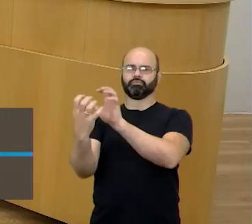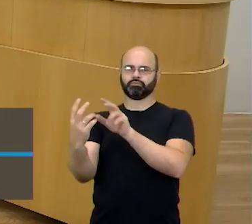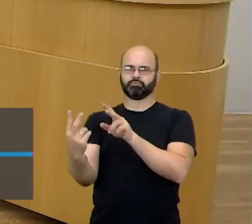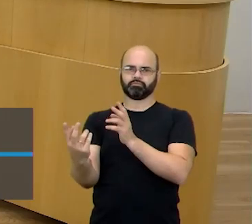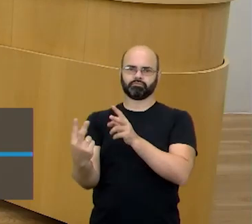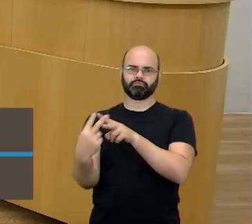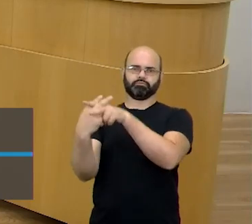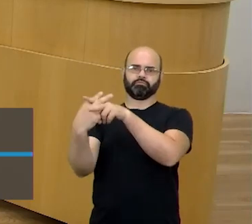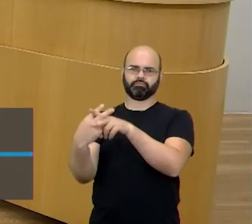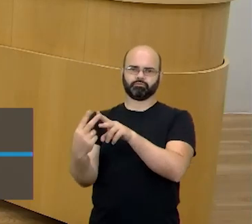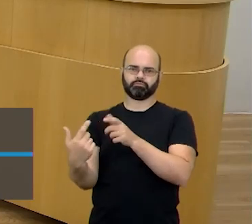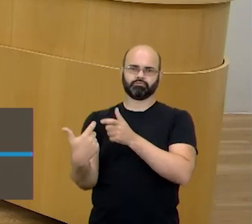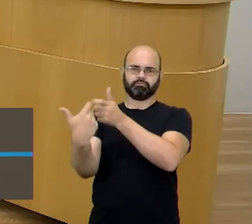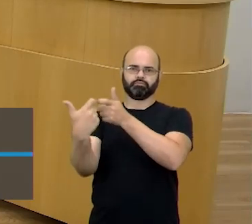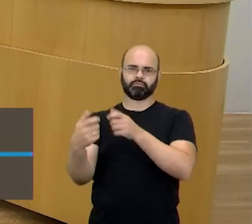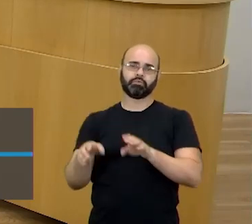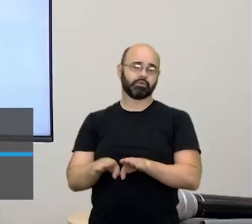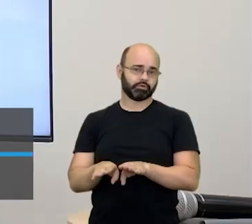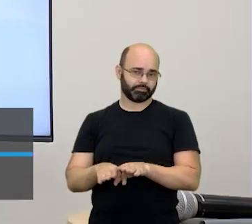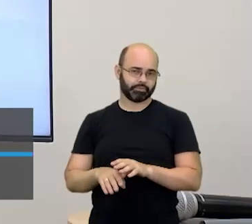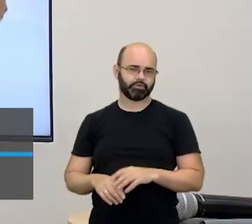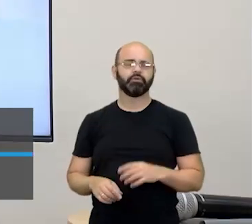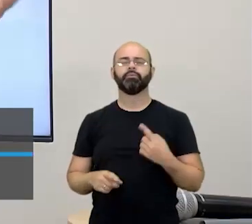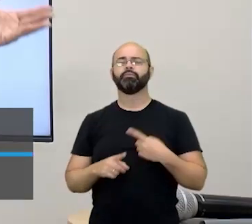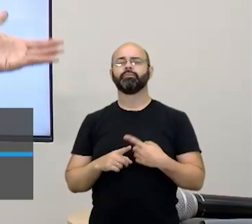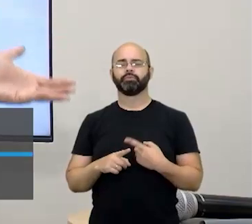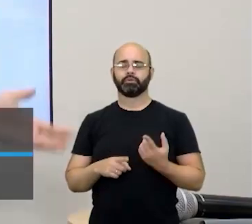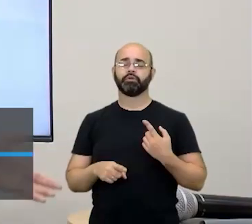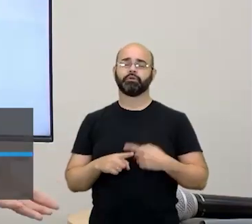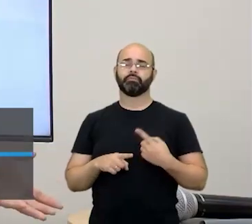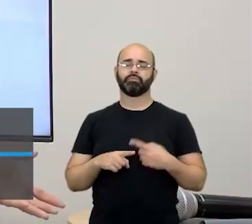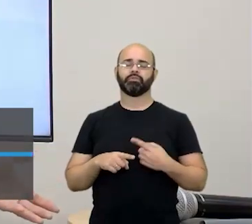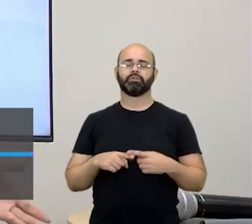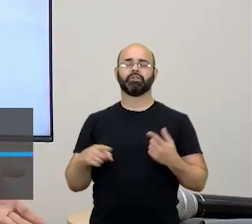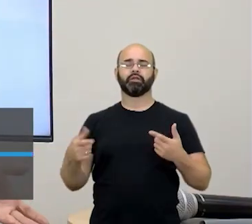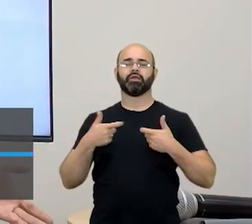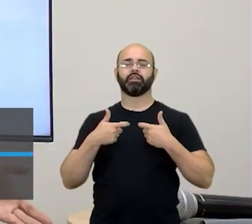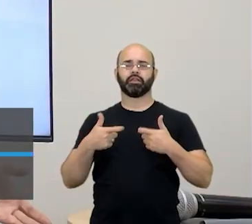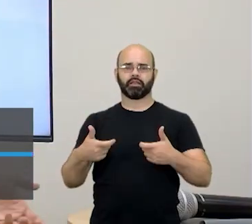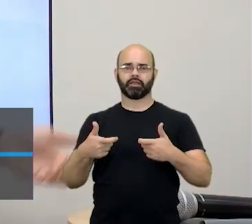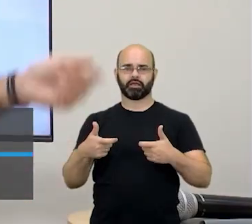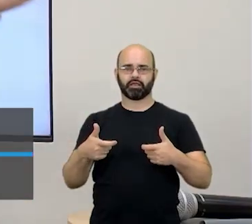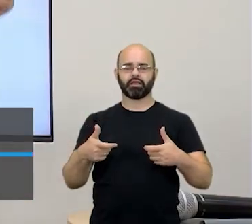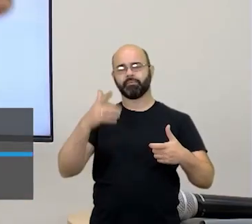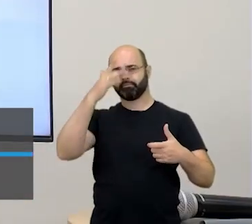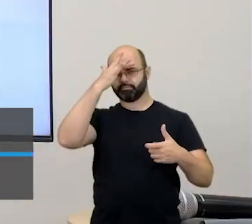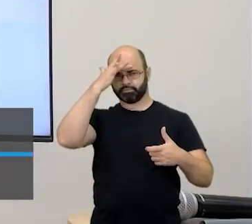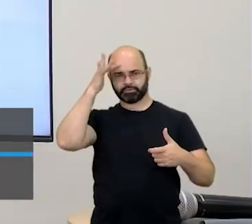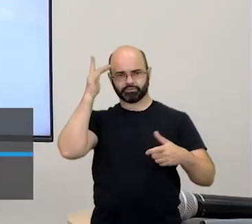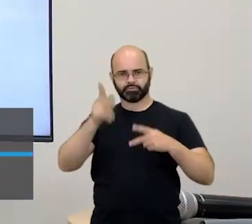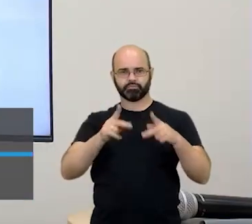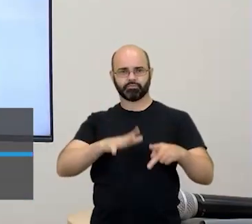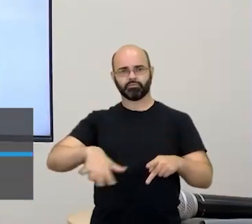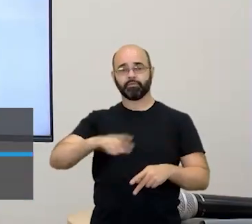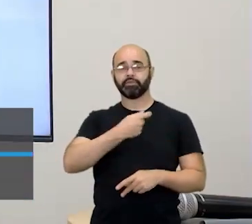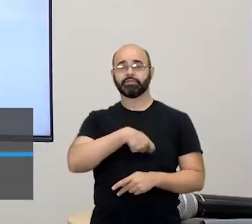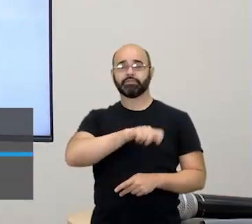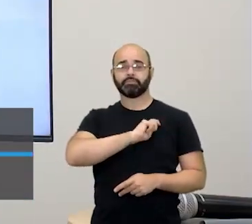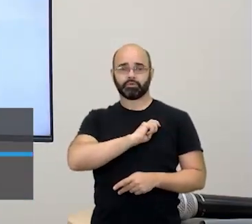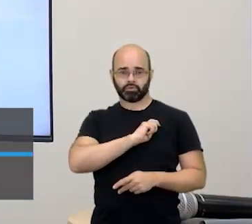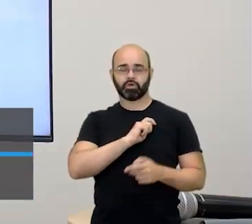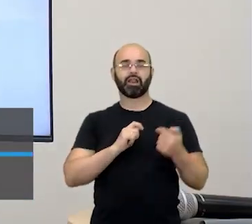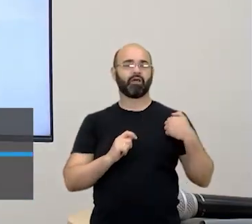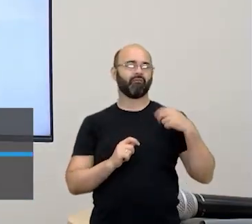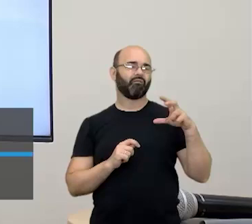falando isso? O meu avô, ele fugiu da Guerra Civil Espanhola. Olha, que interessante. E eu só fiquei sabendo disso quando ele já